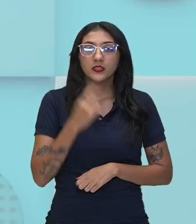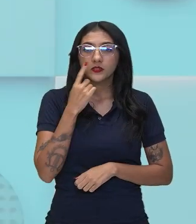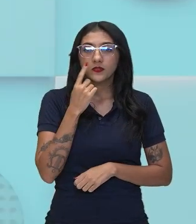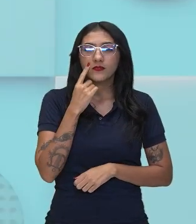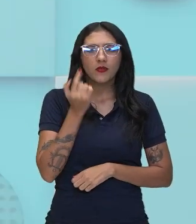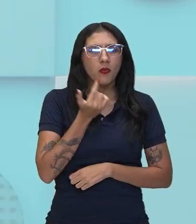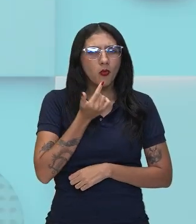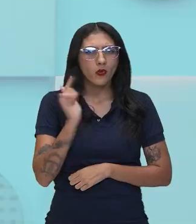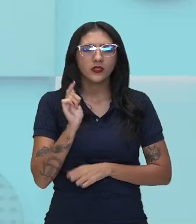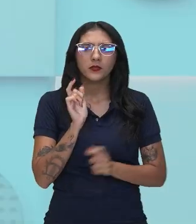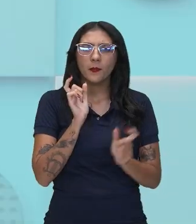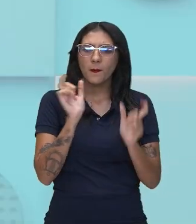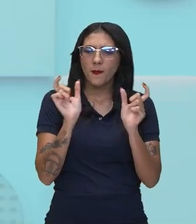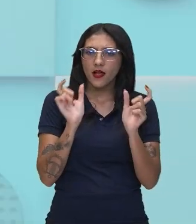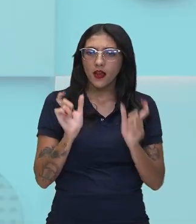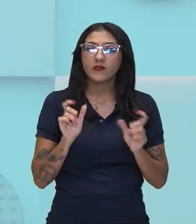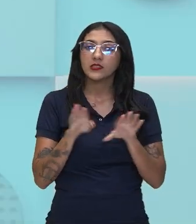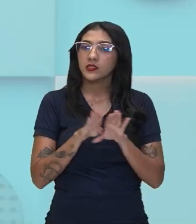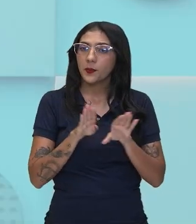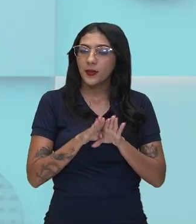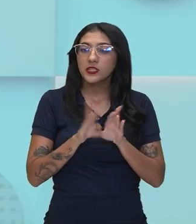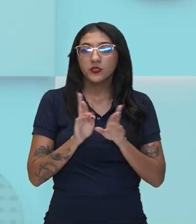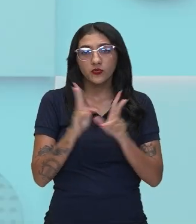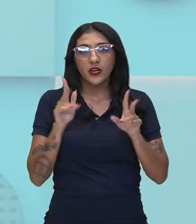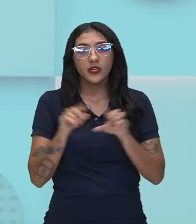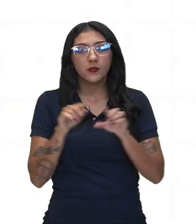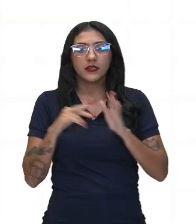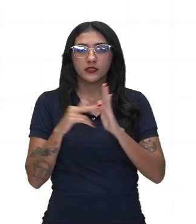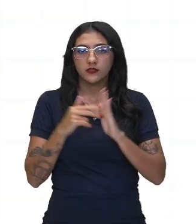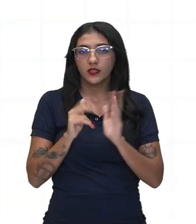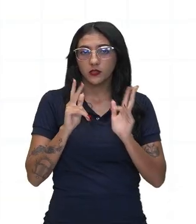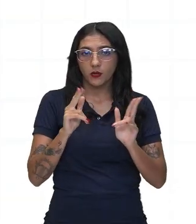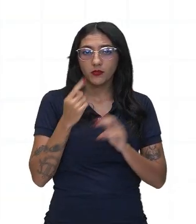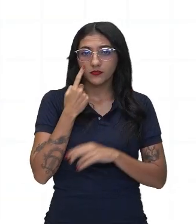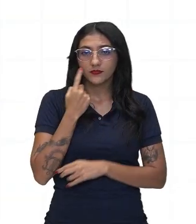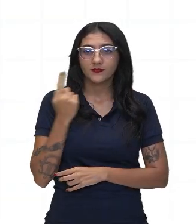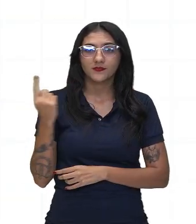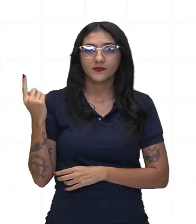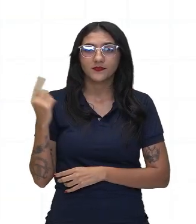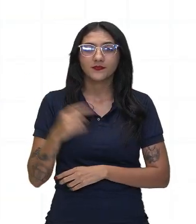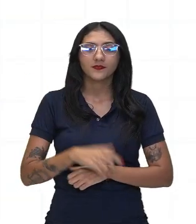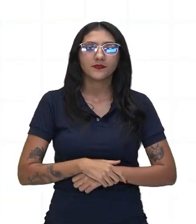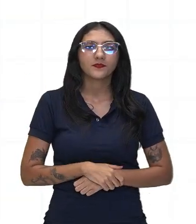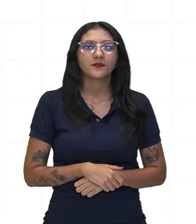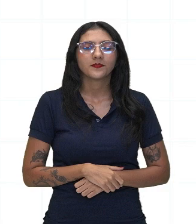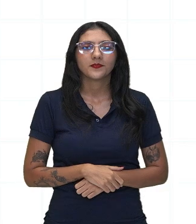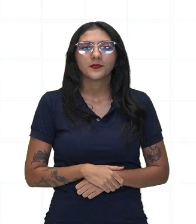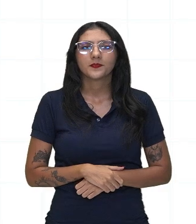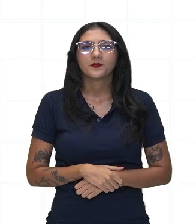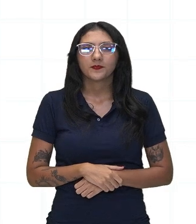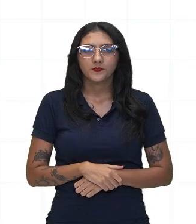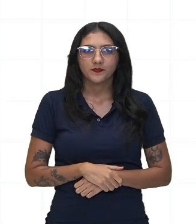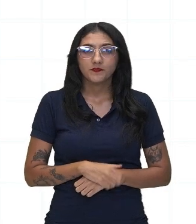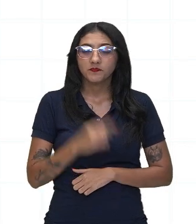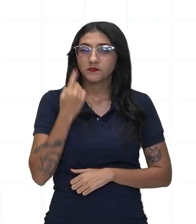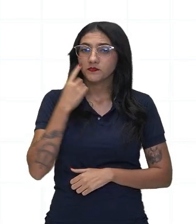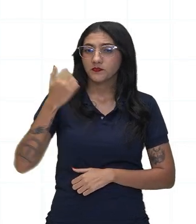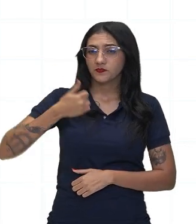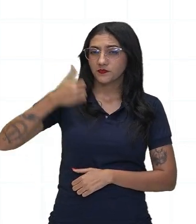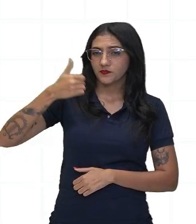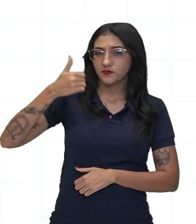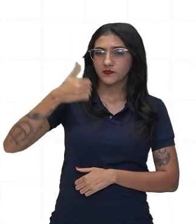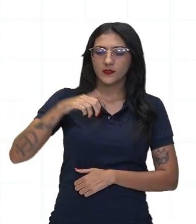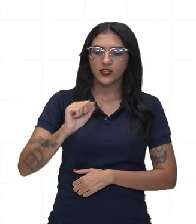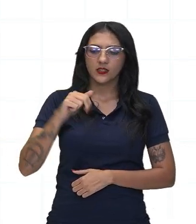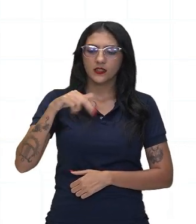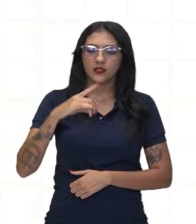que também, né, são diferentes, mas têm um significado semelhante. Olha só. Andar e caminhar, né? São palavras